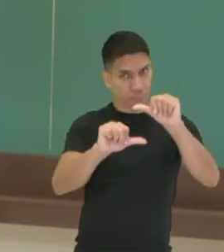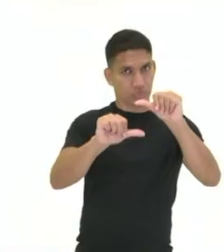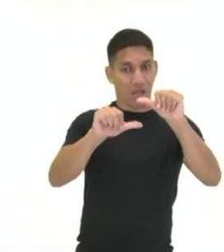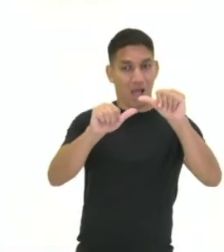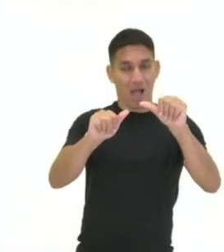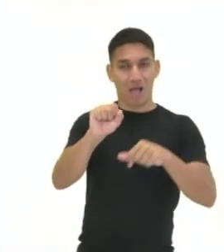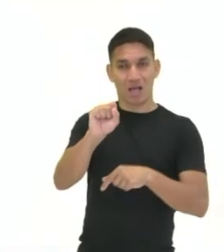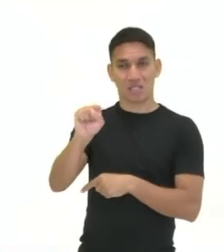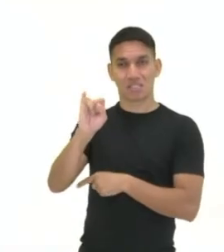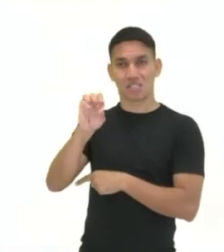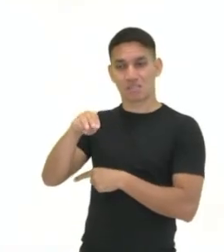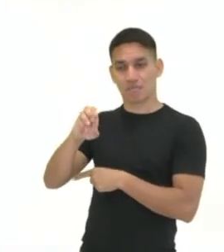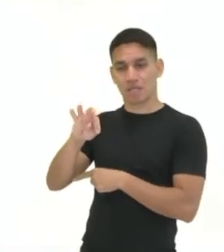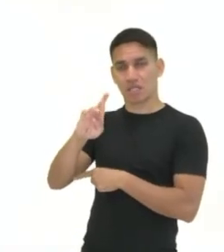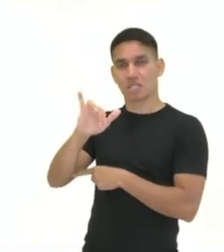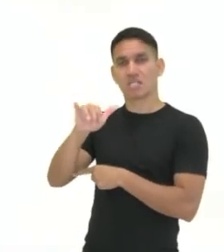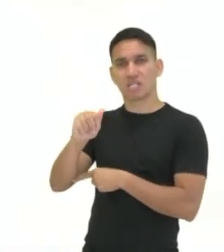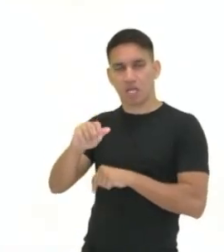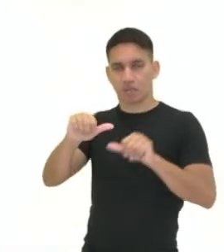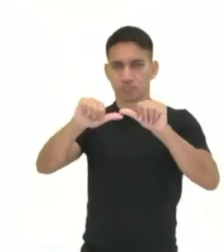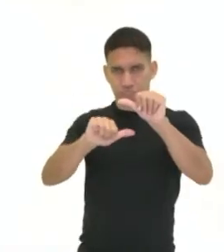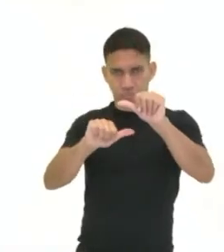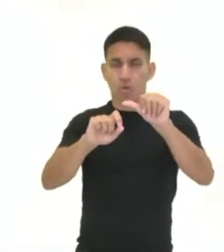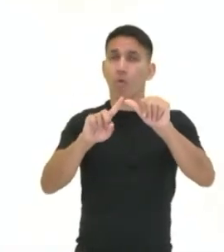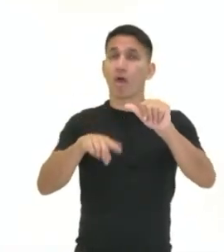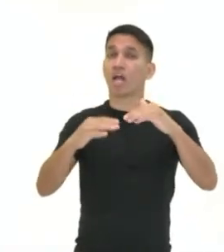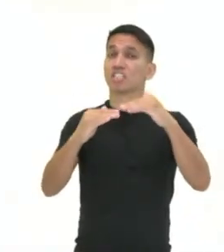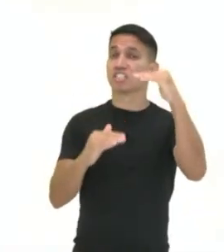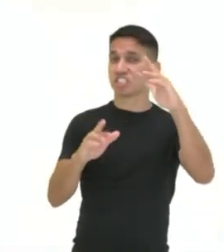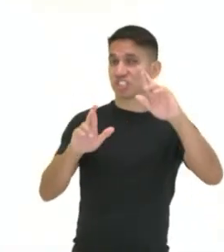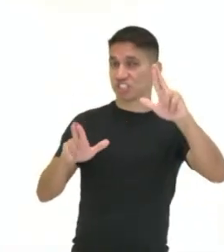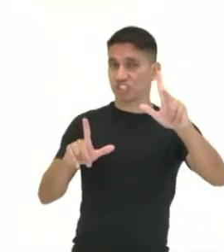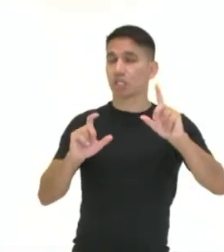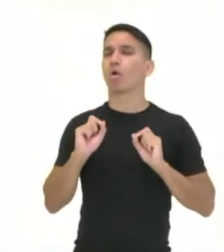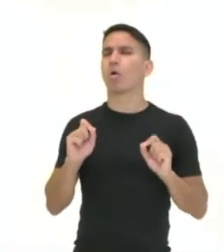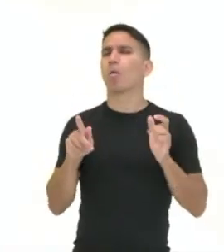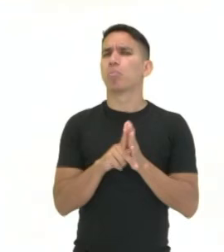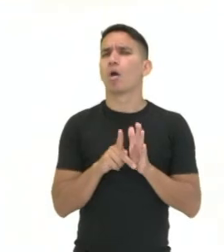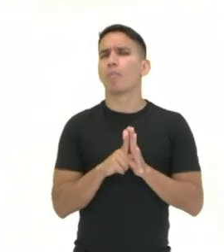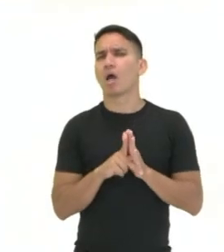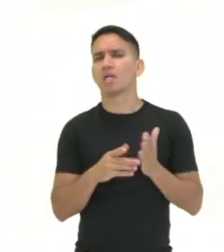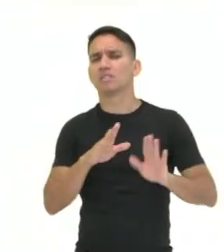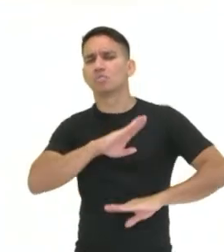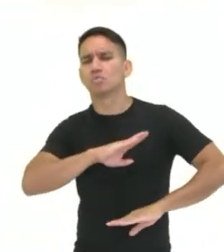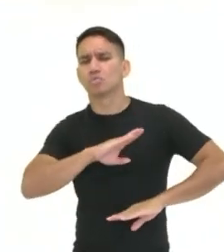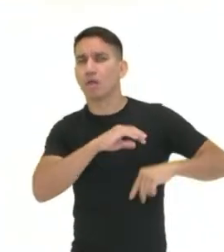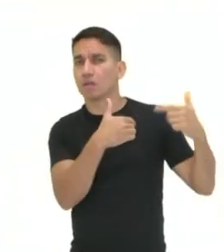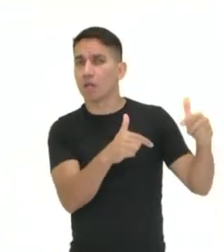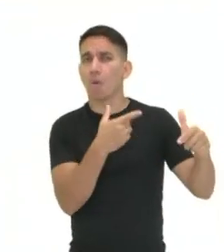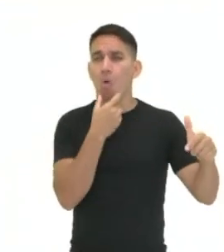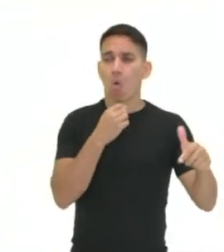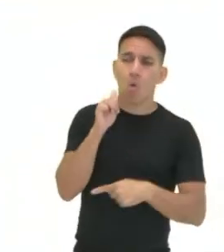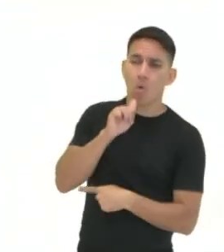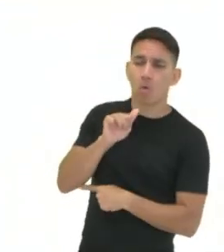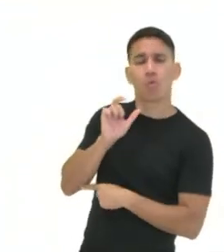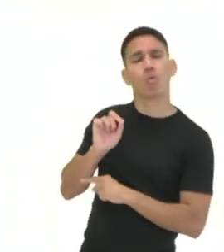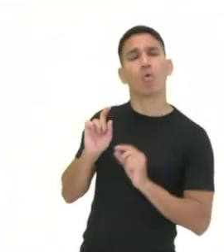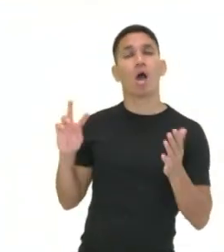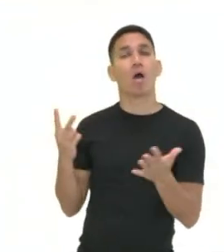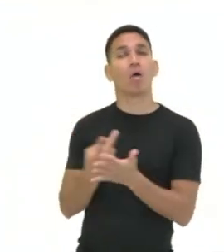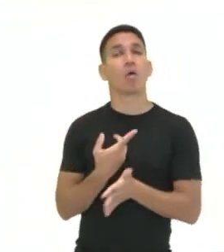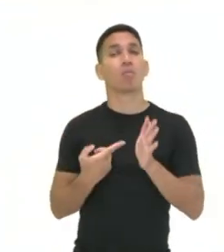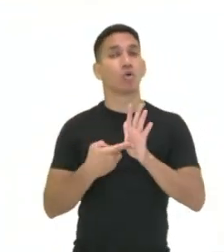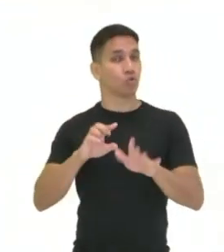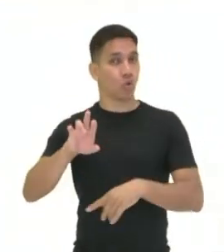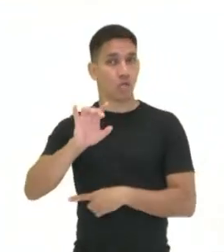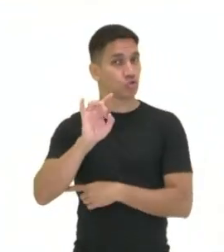dimensão. Então, essa assimetria, essa desigualdade em relações de trabalho masculino e feminina vai se manifestar não apenas na divisão de